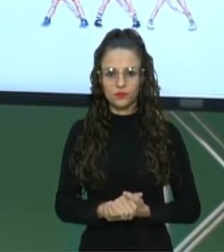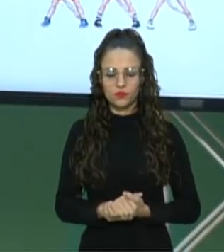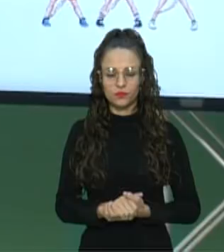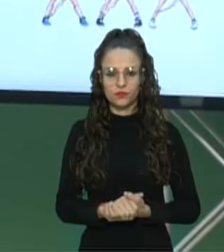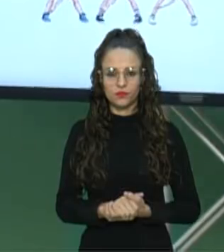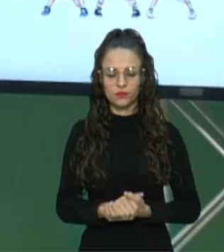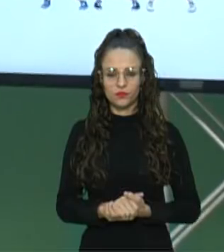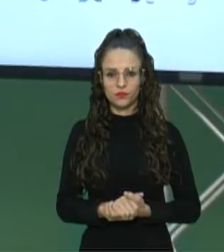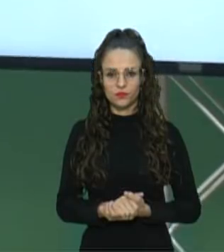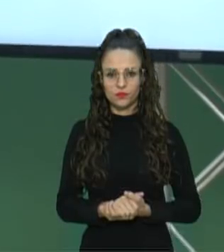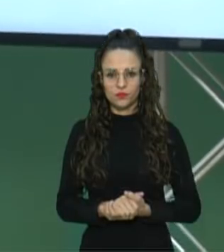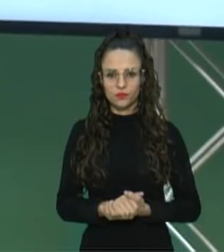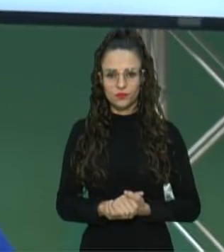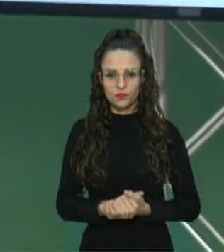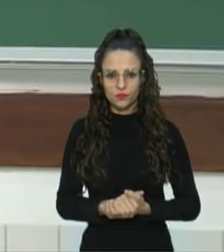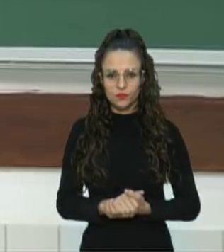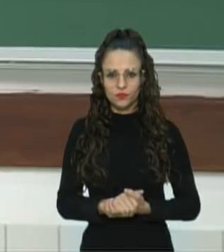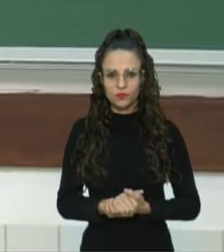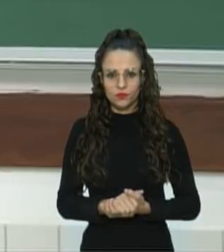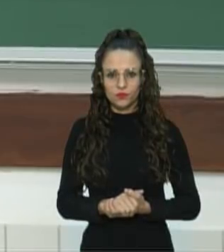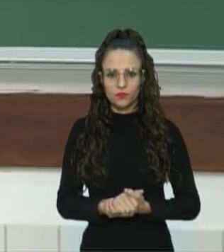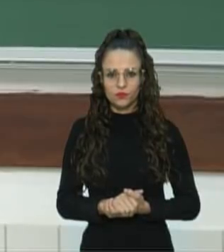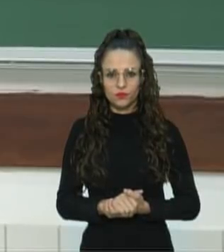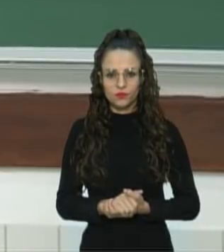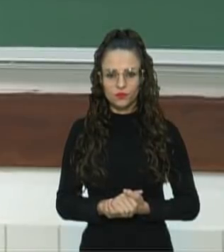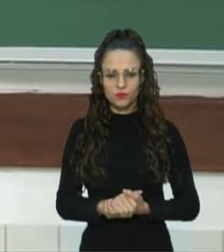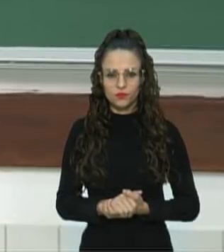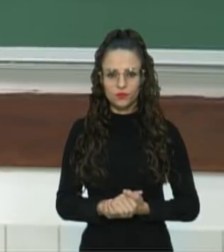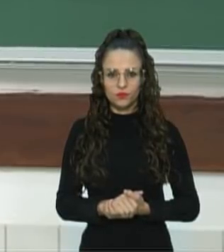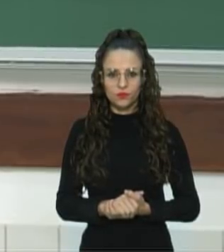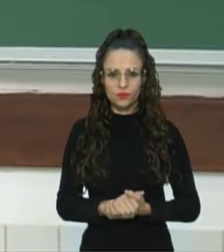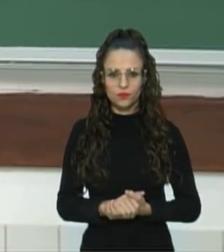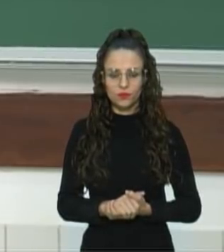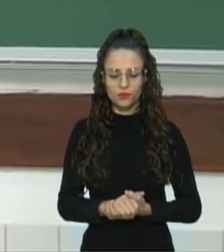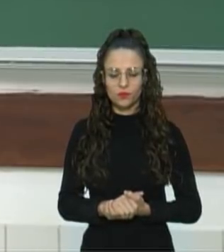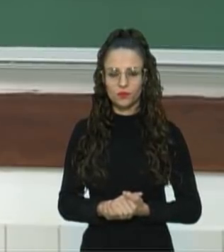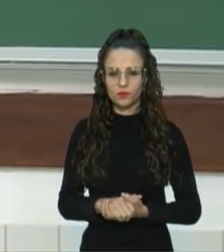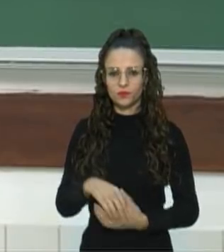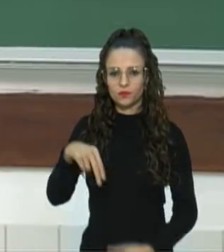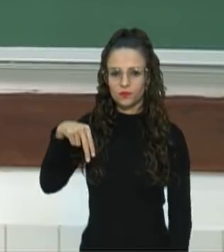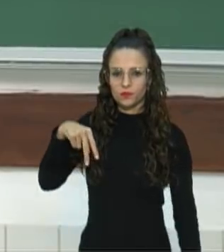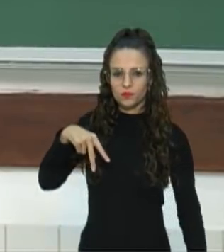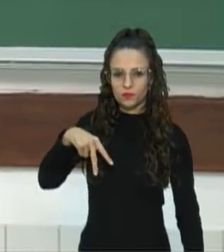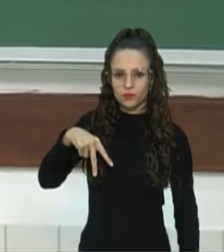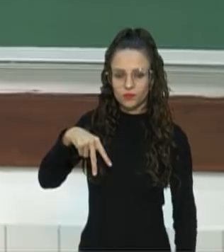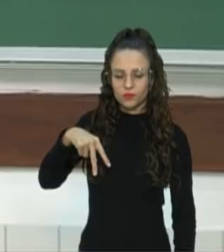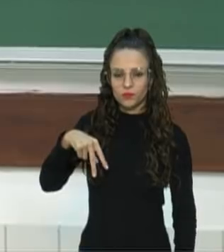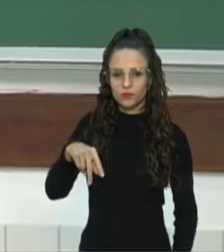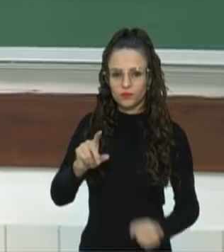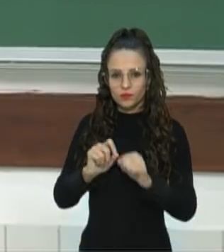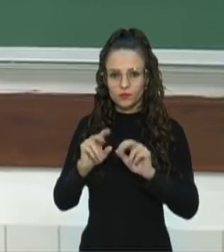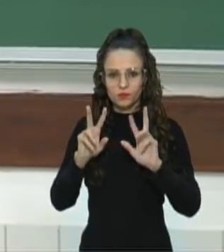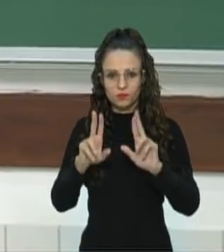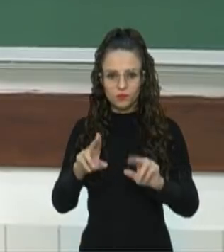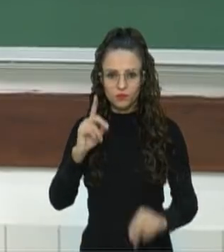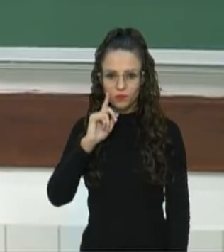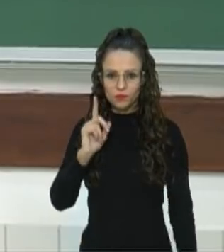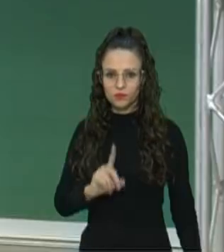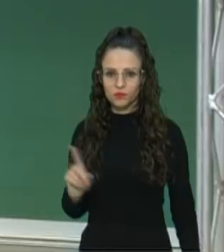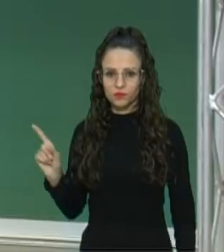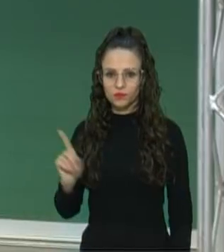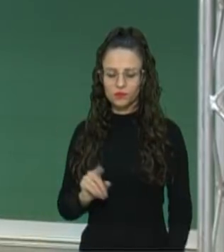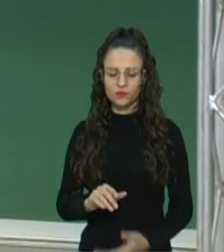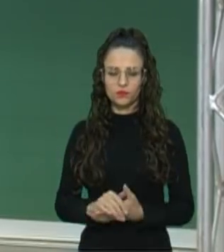Gira o tronco para o outro, olha aí, voltou, soltou novamente. Afasta as pernas, flexiona os joelhos e joga lá à frente.